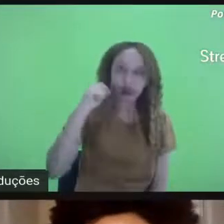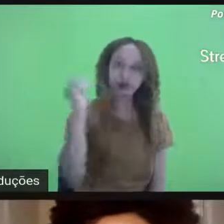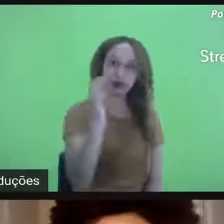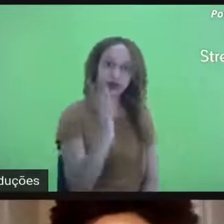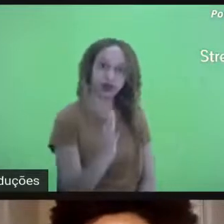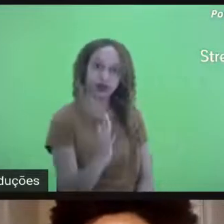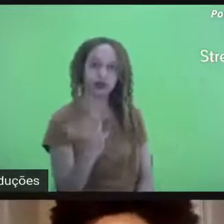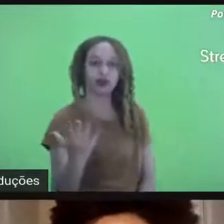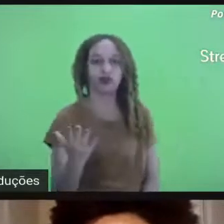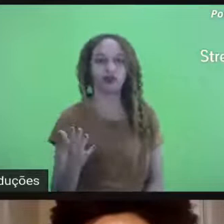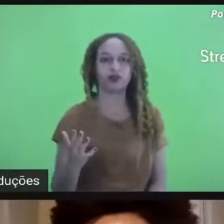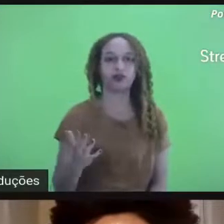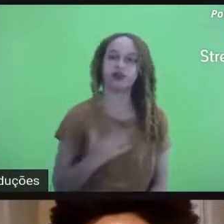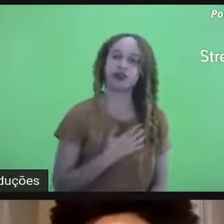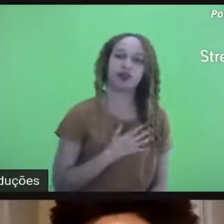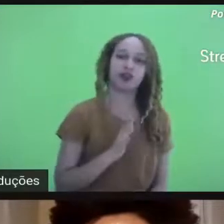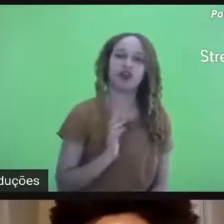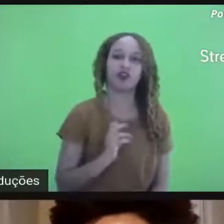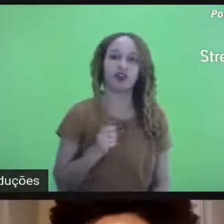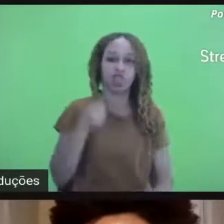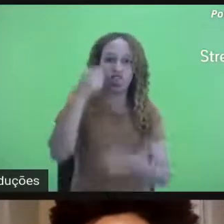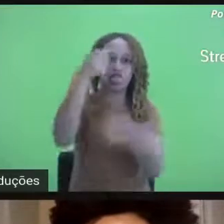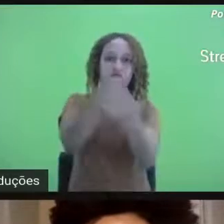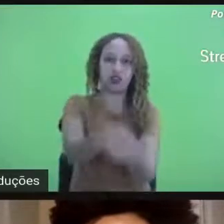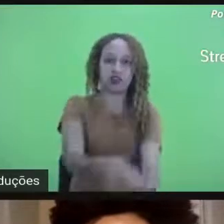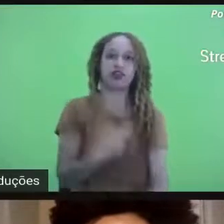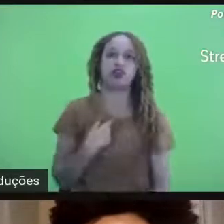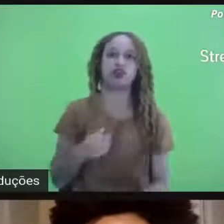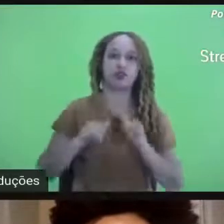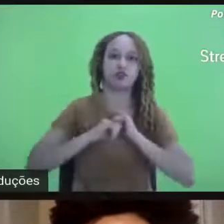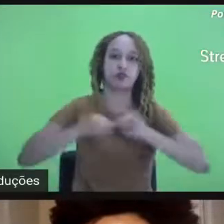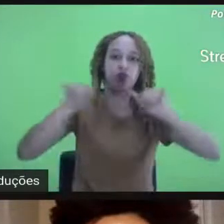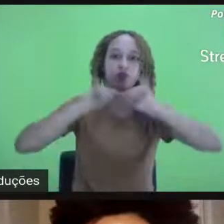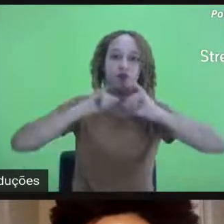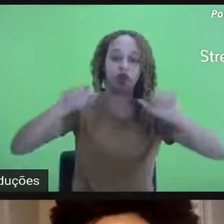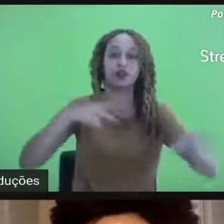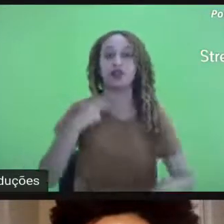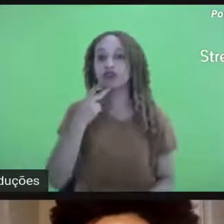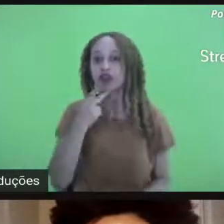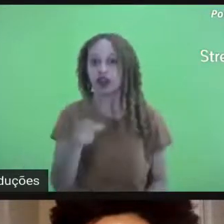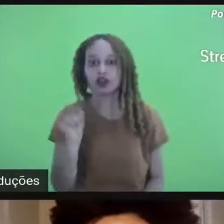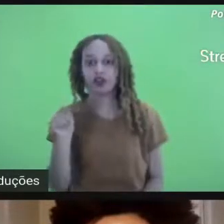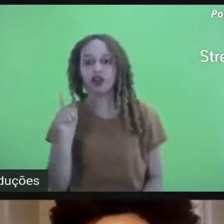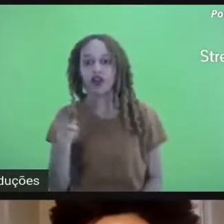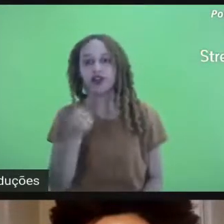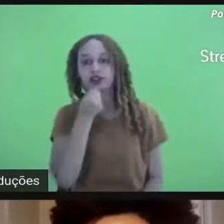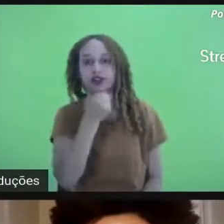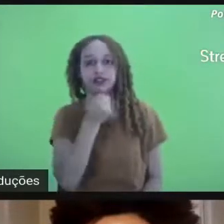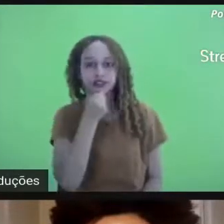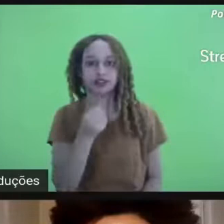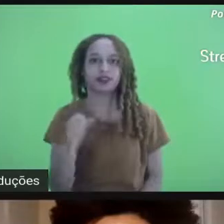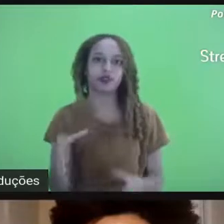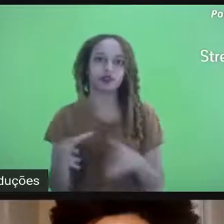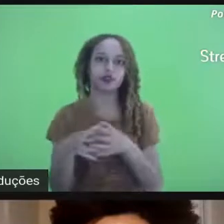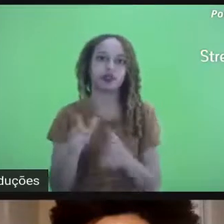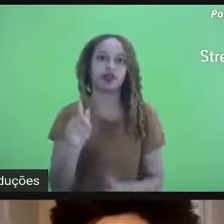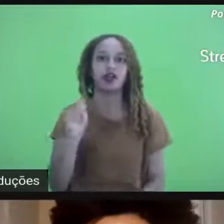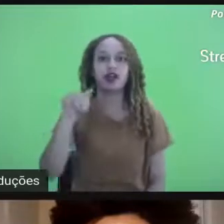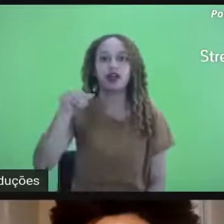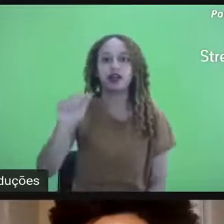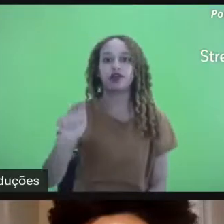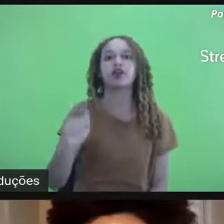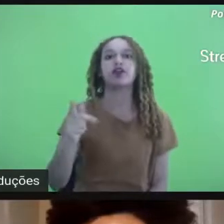você categoriza dessa forma, porque você reproduz, você... Eu falei agora há pouco isso numa entrevista com o pessoal da Gama,